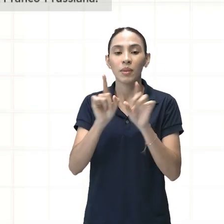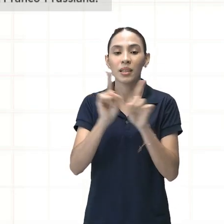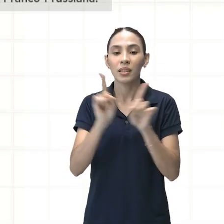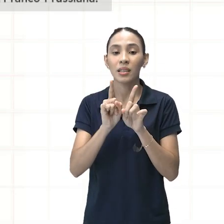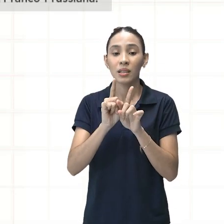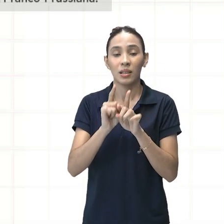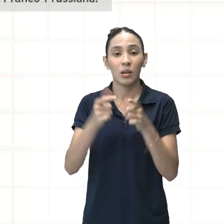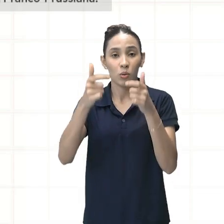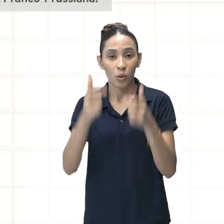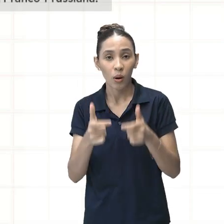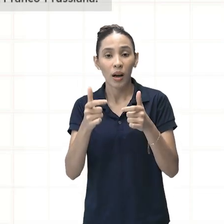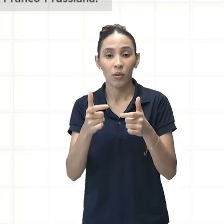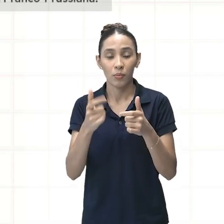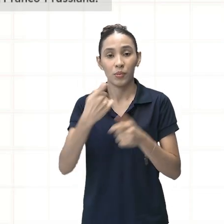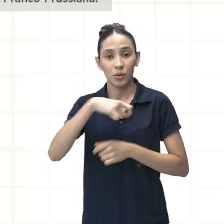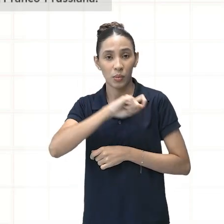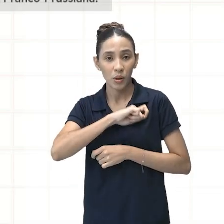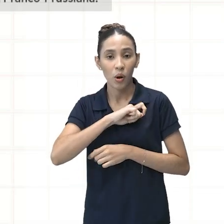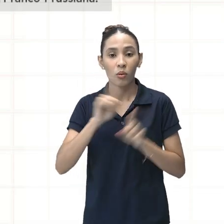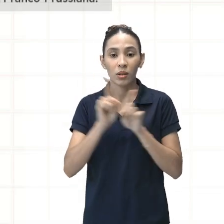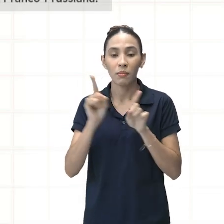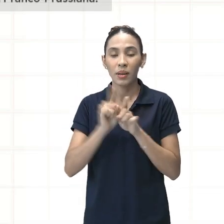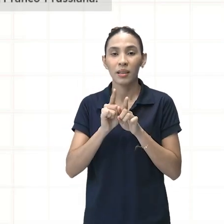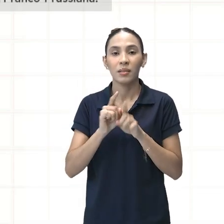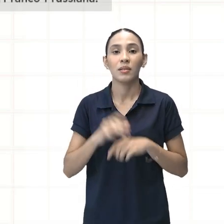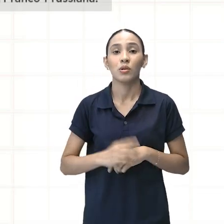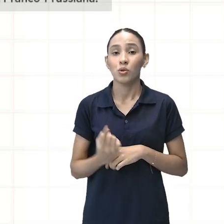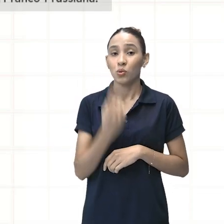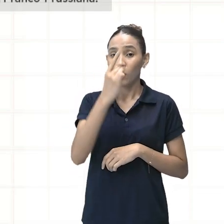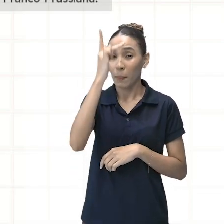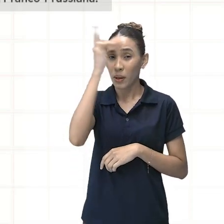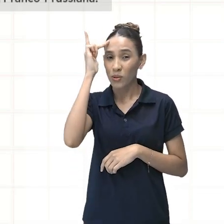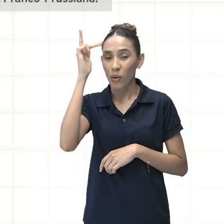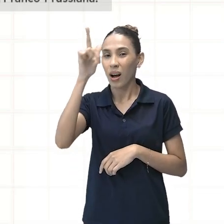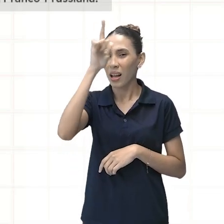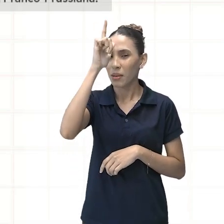do trono espanhol, nas mãos de um alemão.